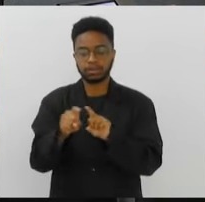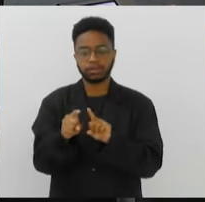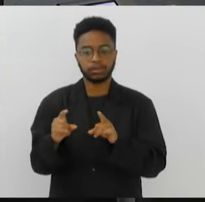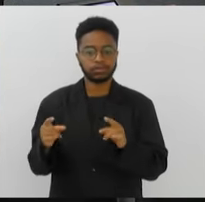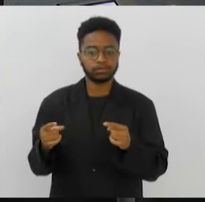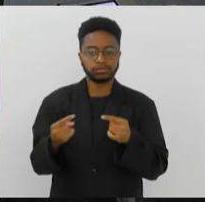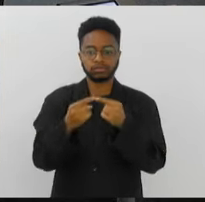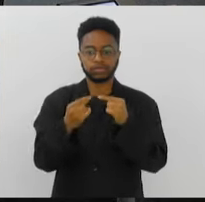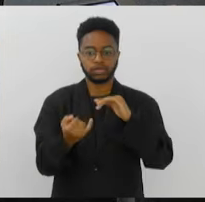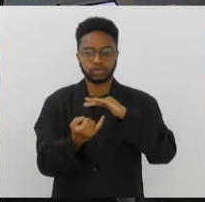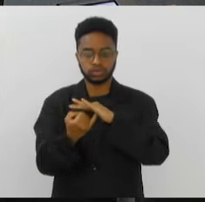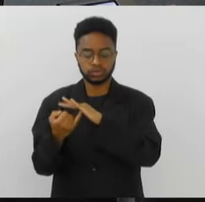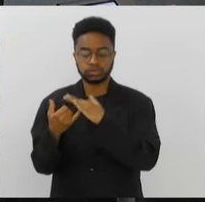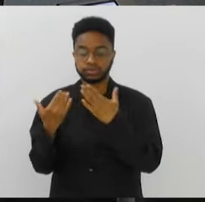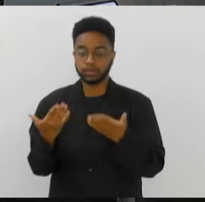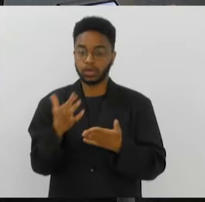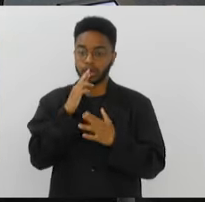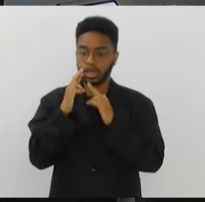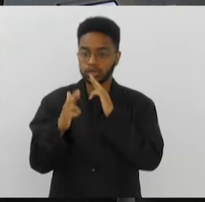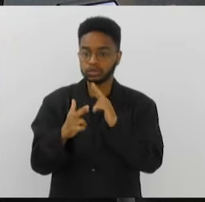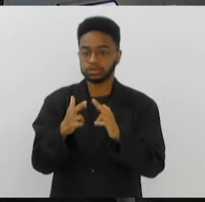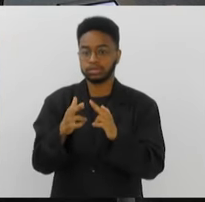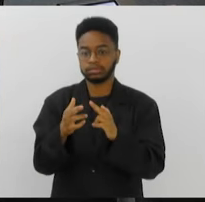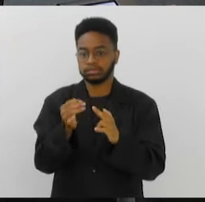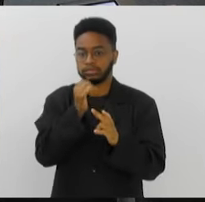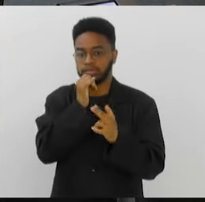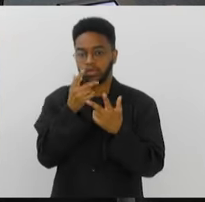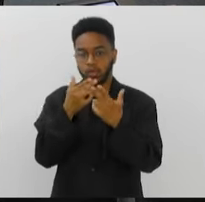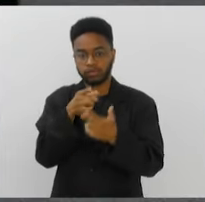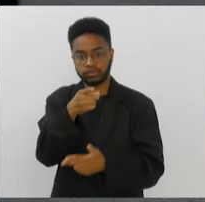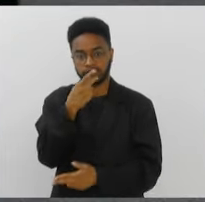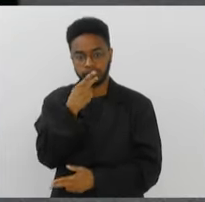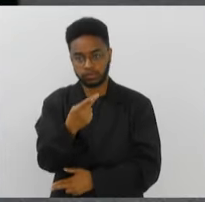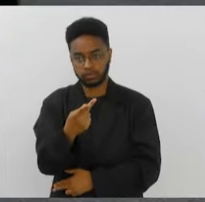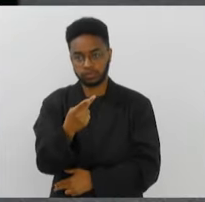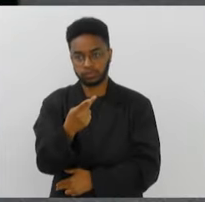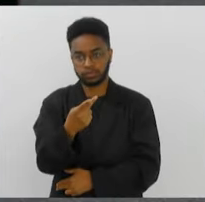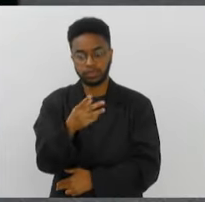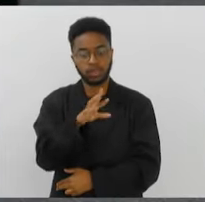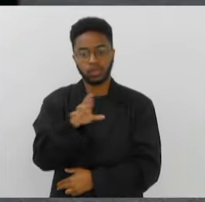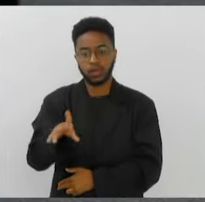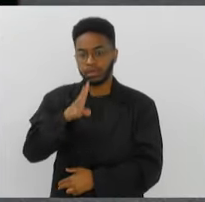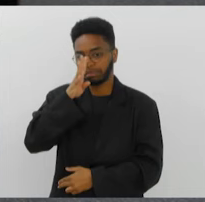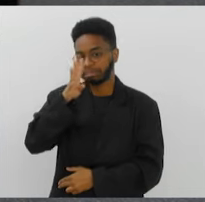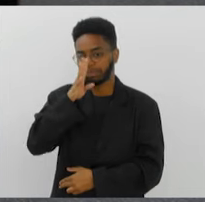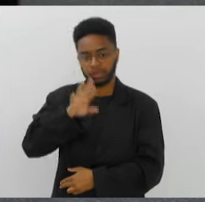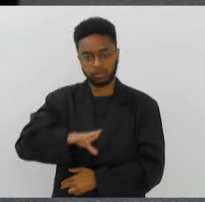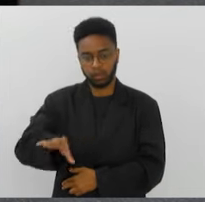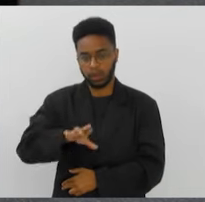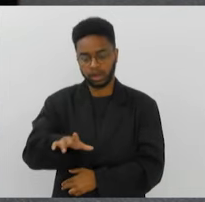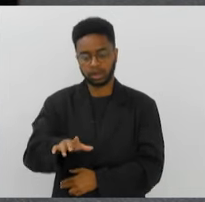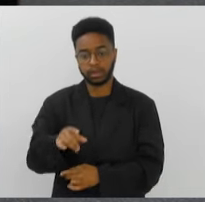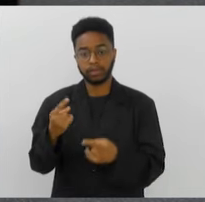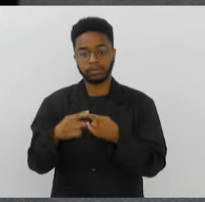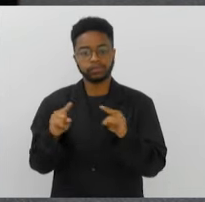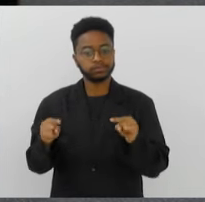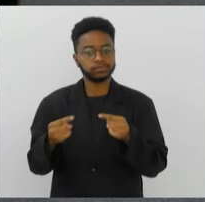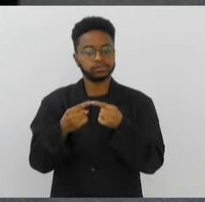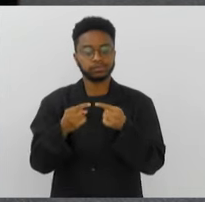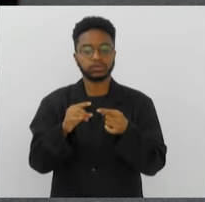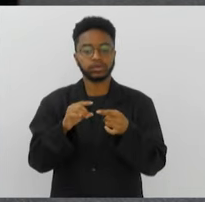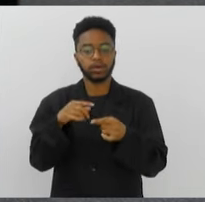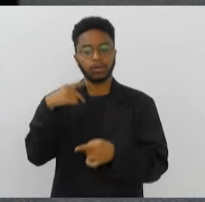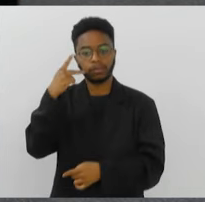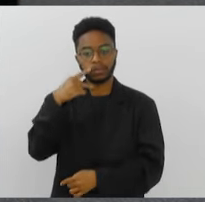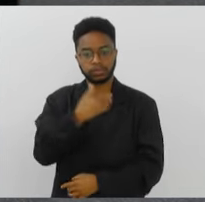institucional. Então, esses resultados, como Vossa Excelência bem falou, eles não são um acaso, eles são fruto de política pública